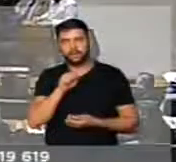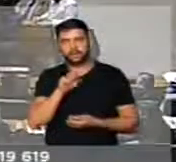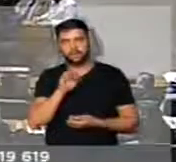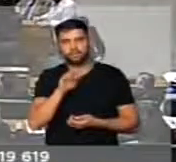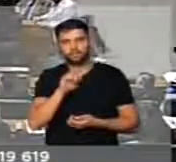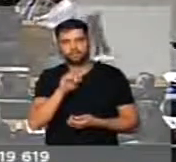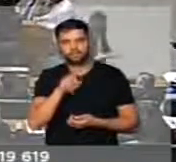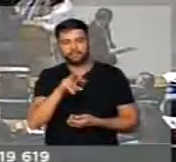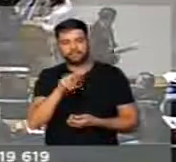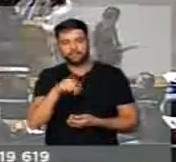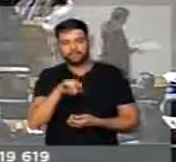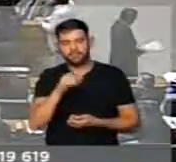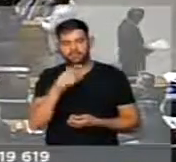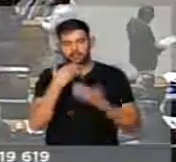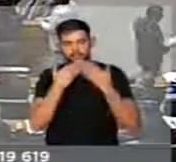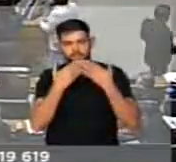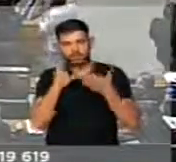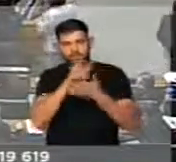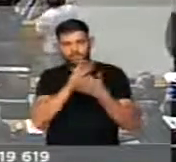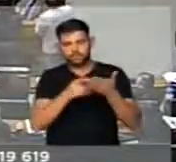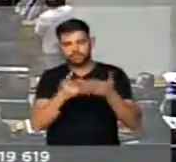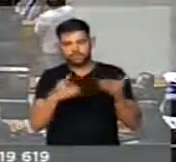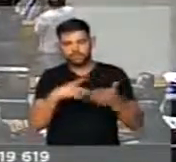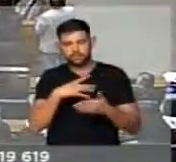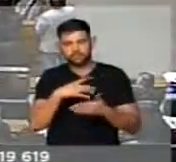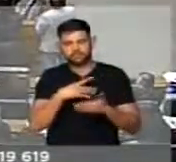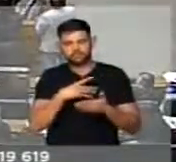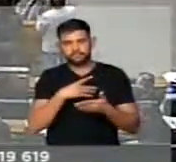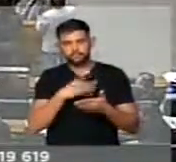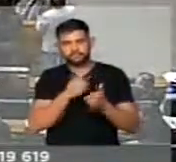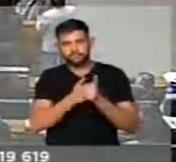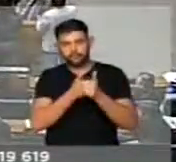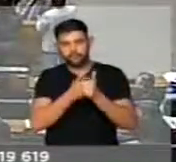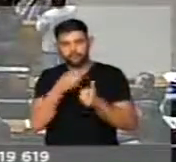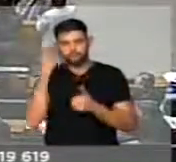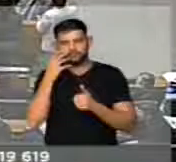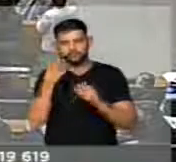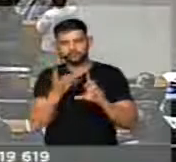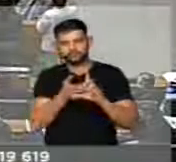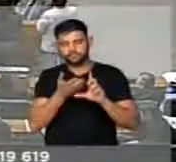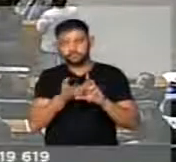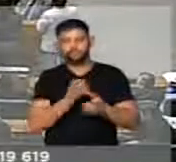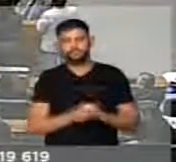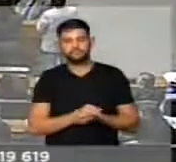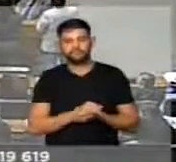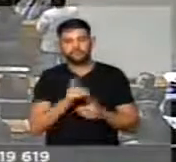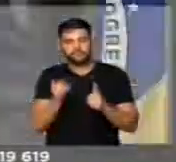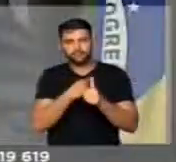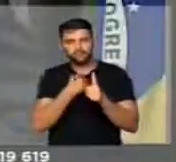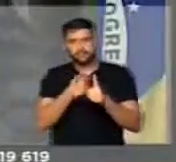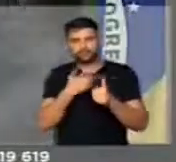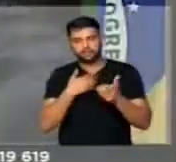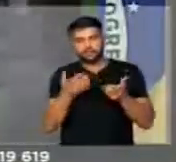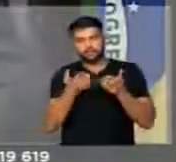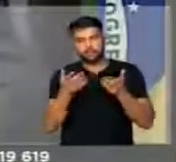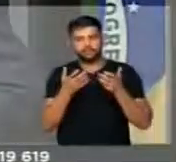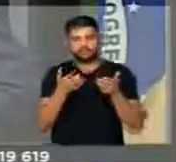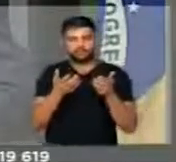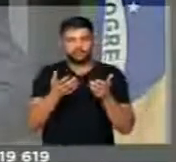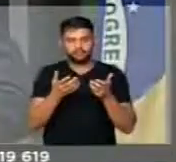Júlio Oliveira Maia vai começar a apresentação do relatório dele, e a gente já acompanha aqui pela Rádio e TV Câmara. Primeiro eu quero